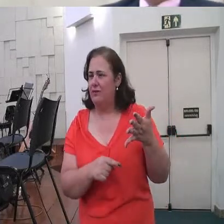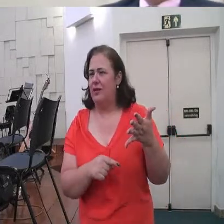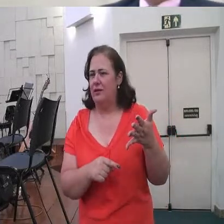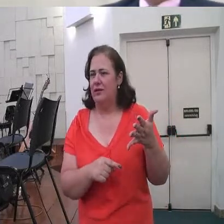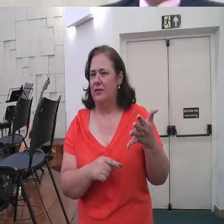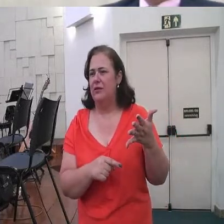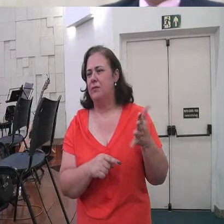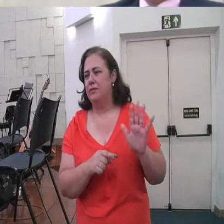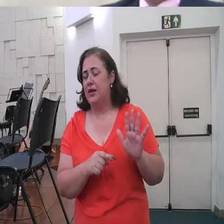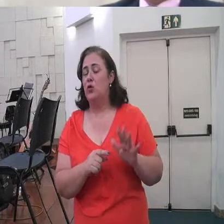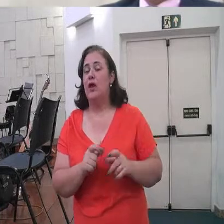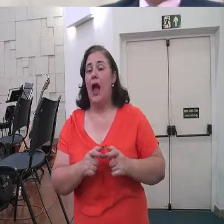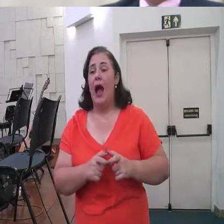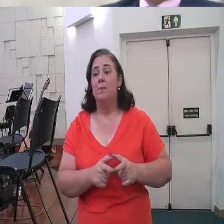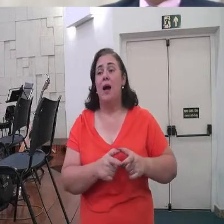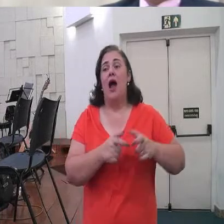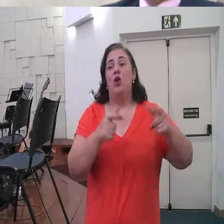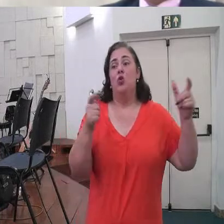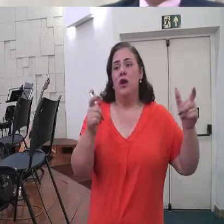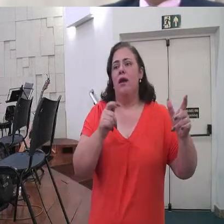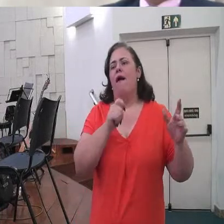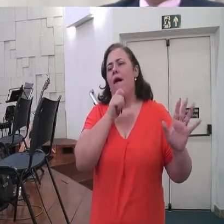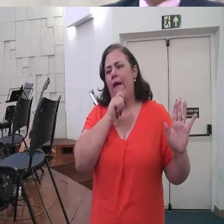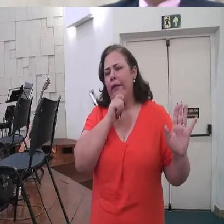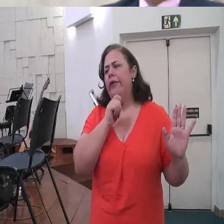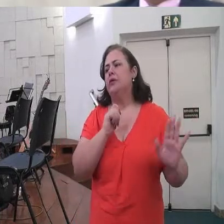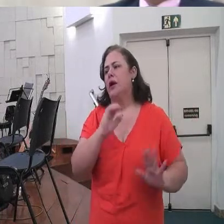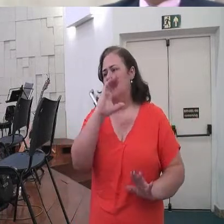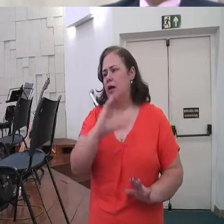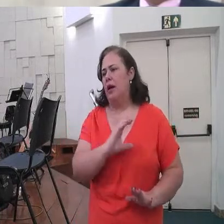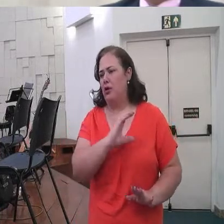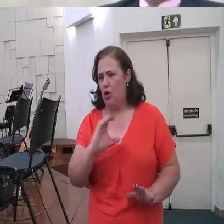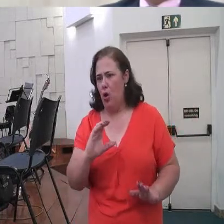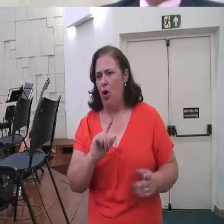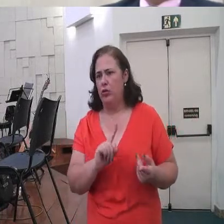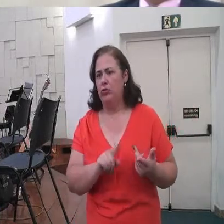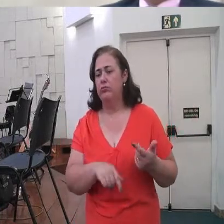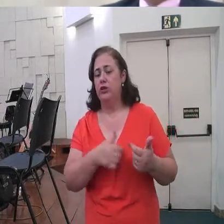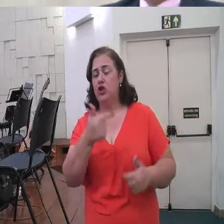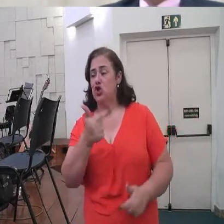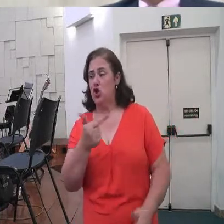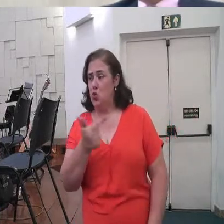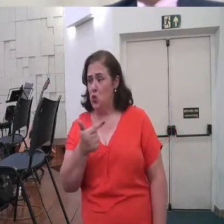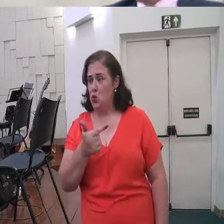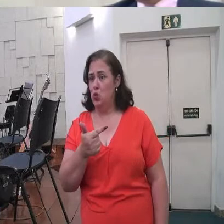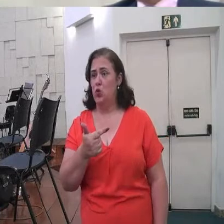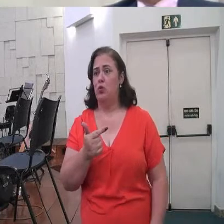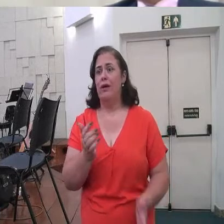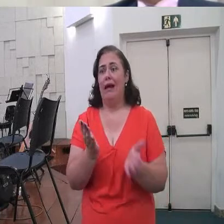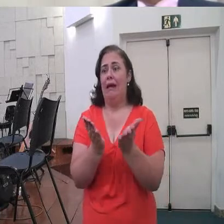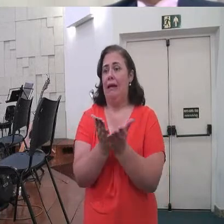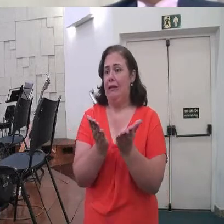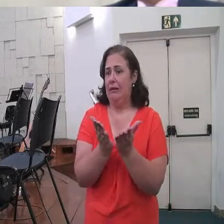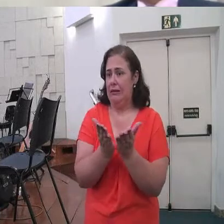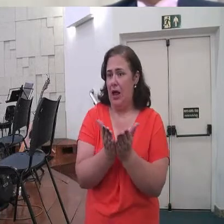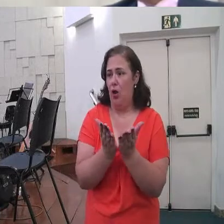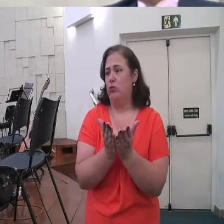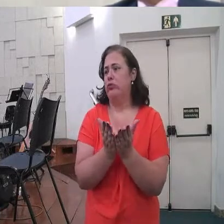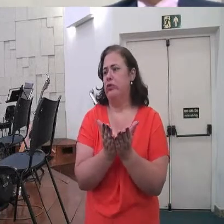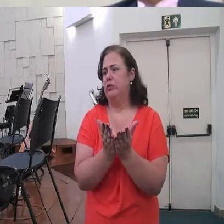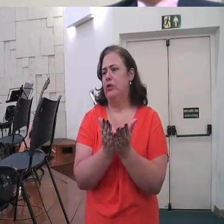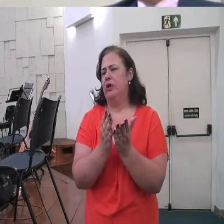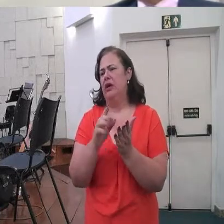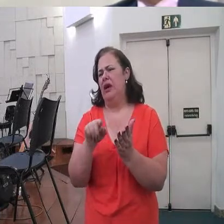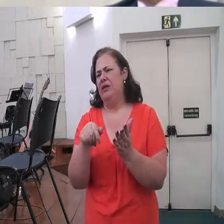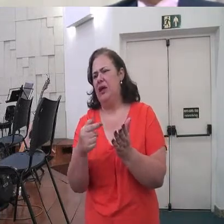vocês. Então o Brasil é um país religioso, um país de fé. E eu queria a partir de